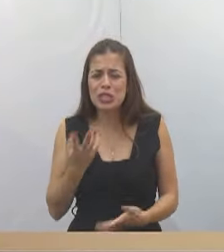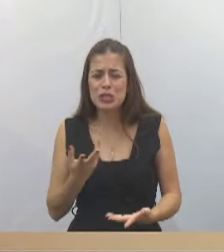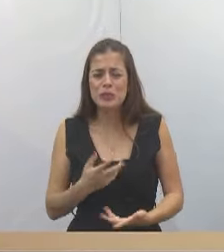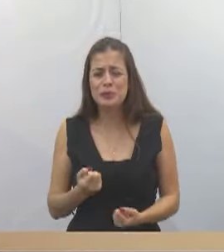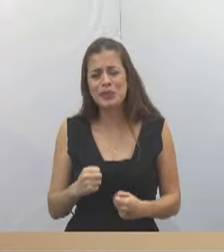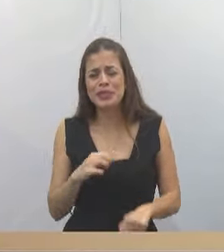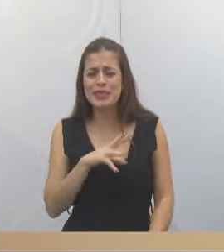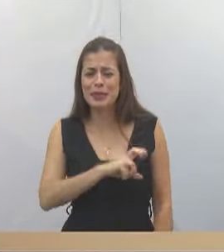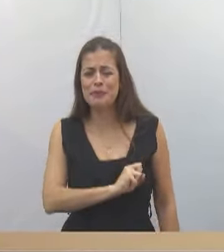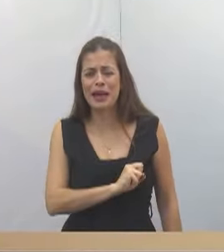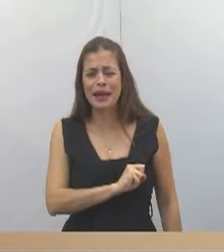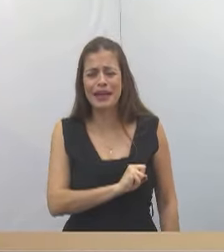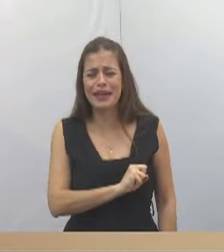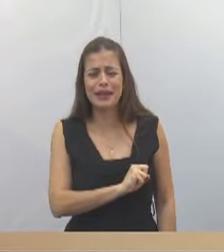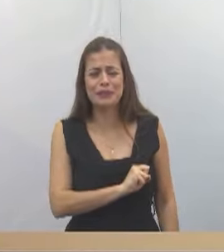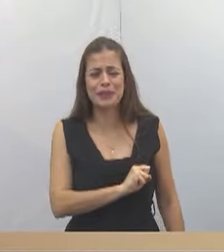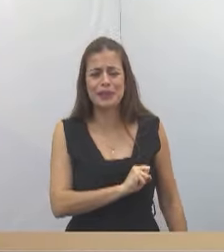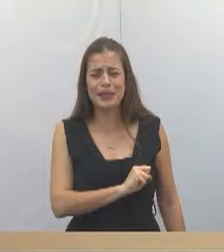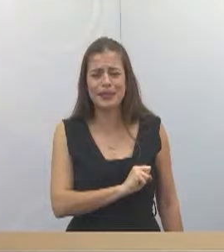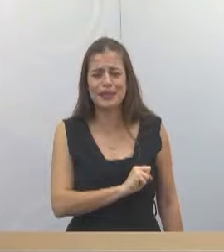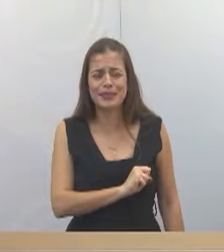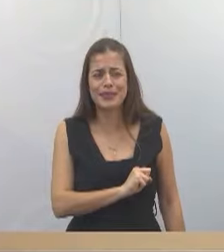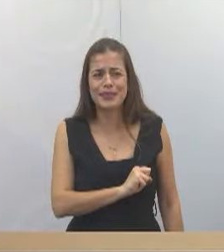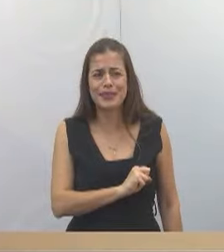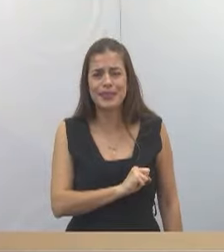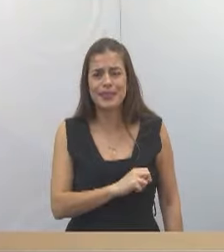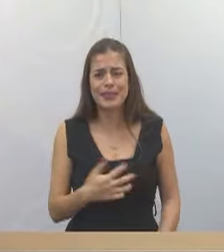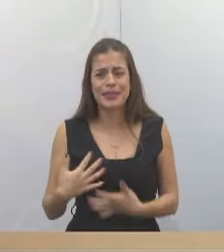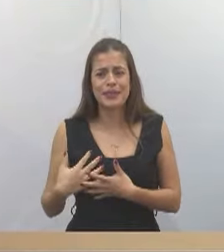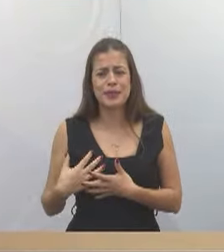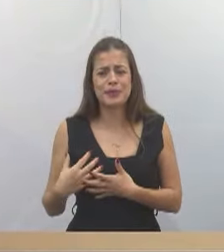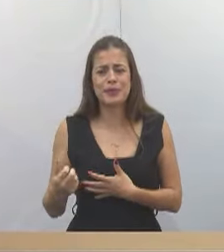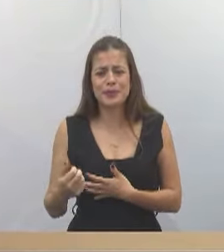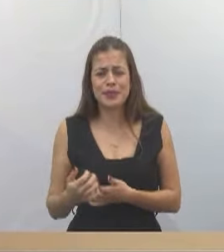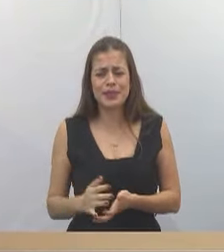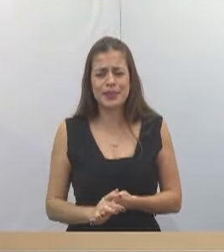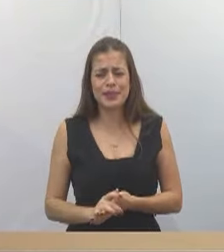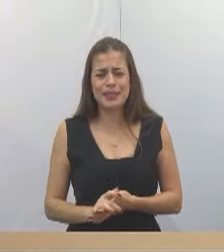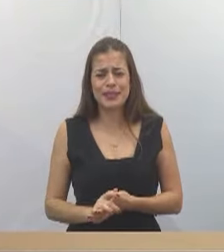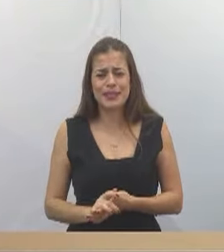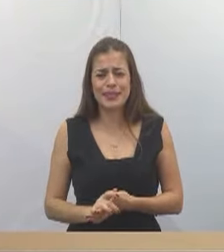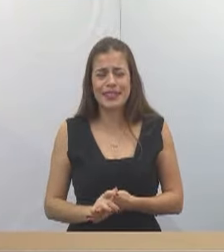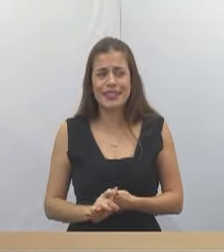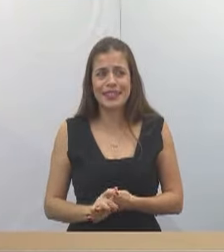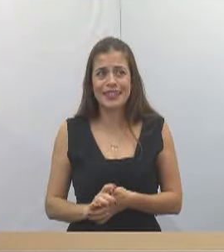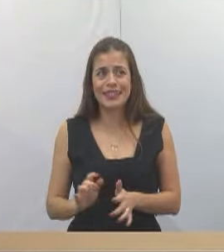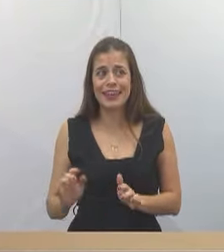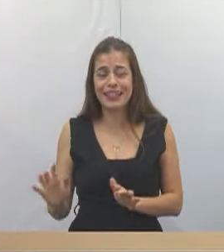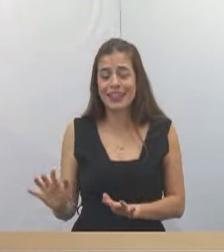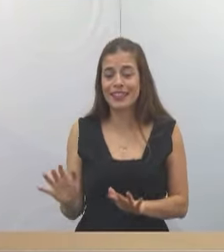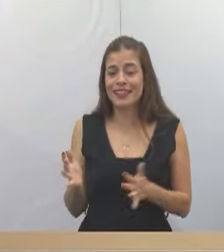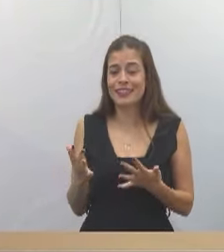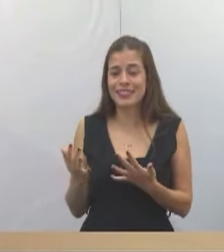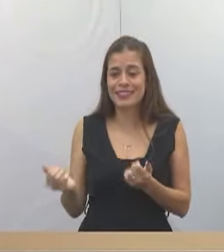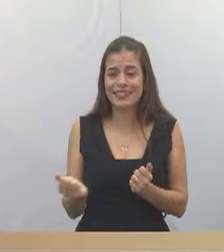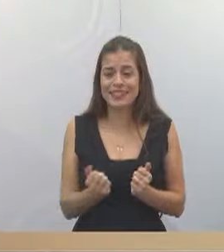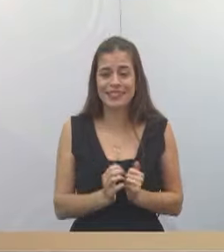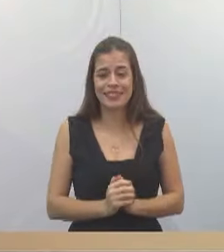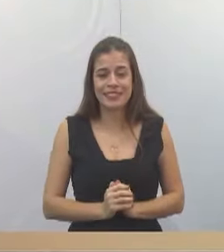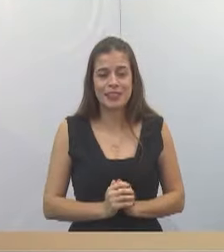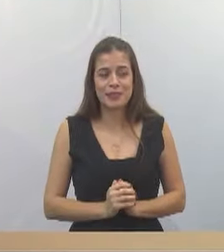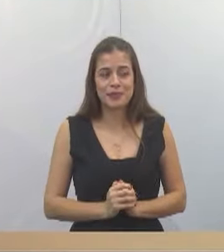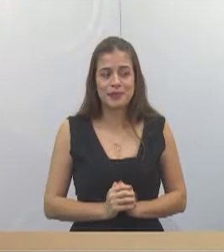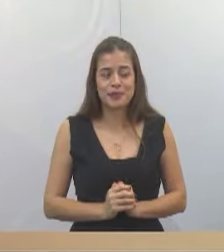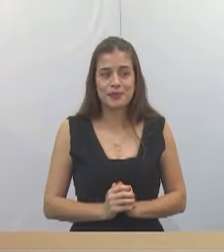porque eles tira de nós essa coisa, eles conseguem atrair a gente, é demais.